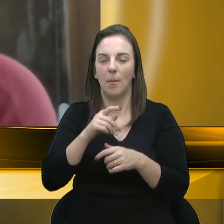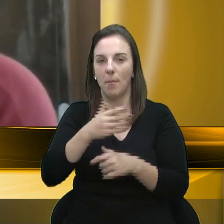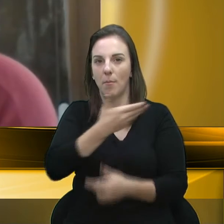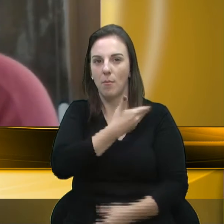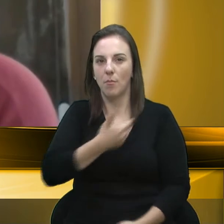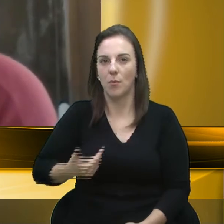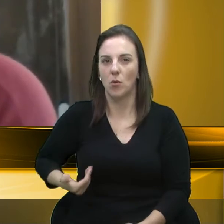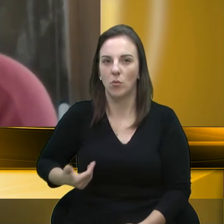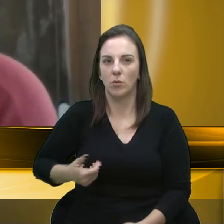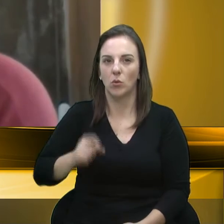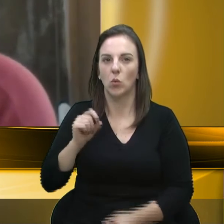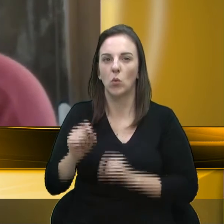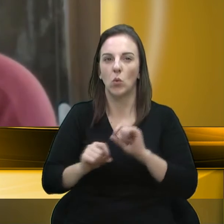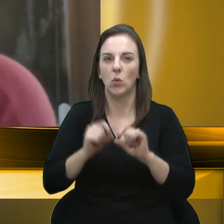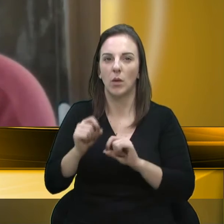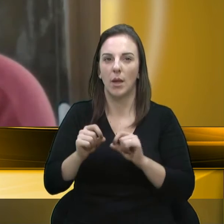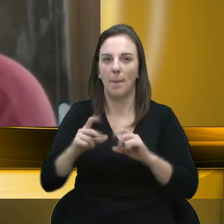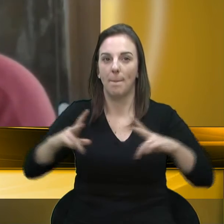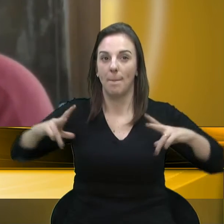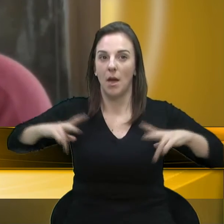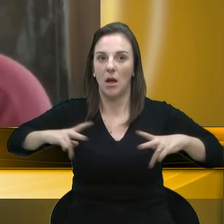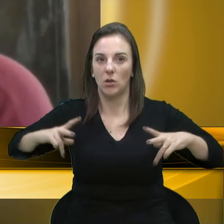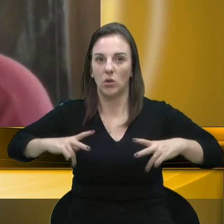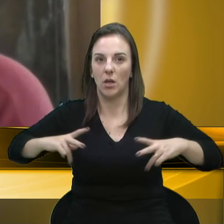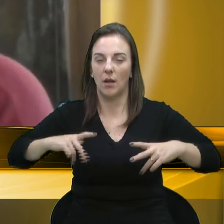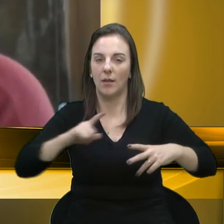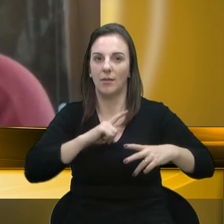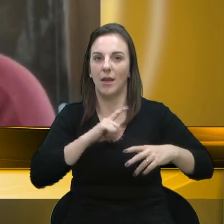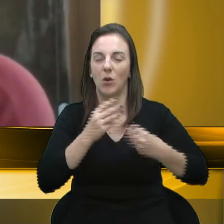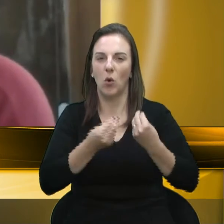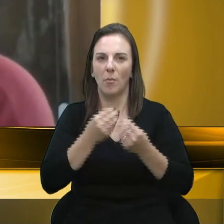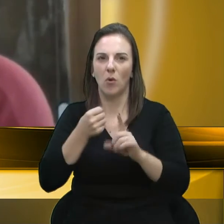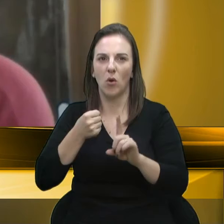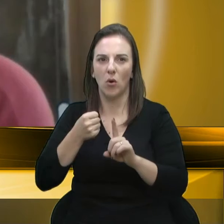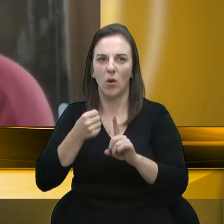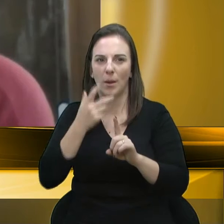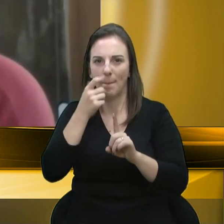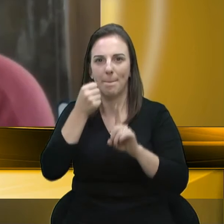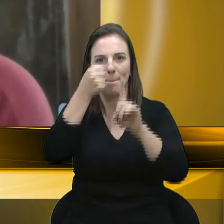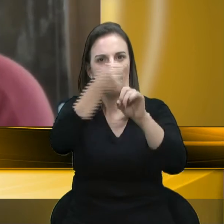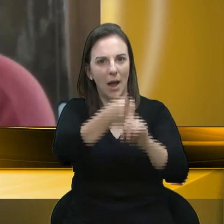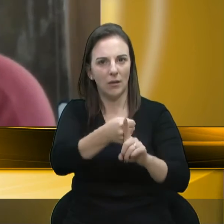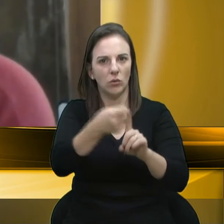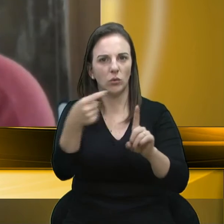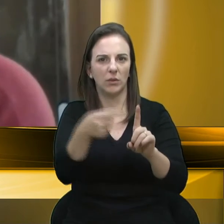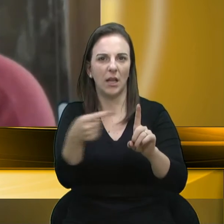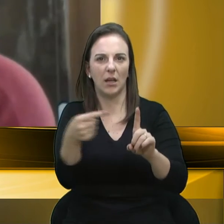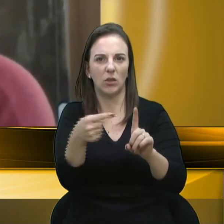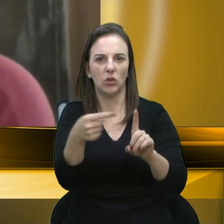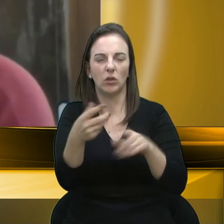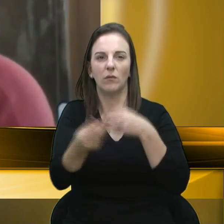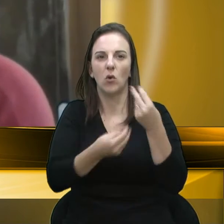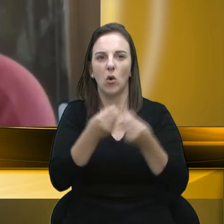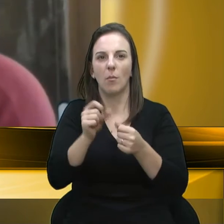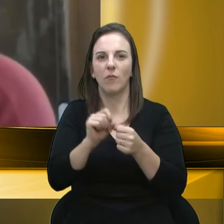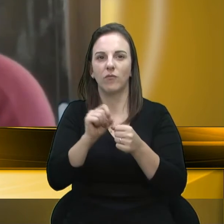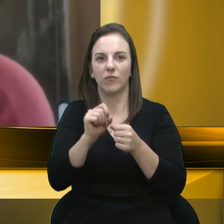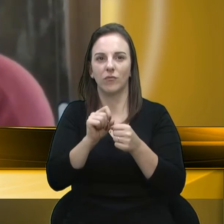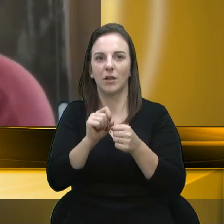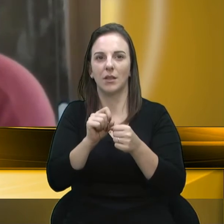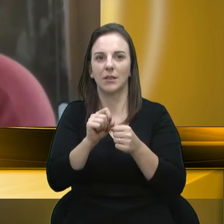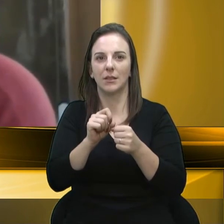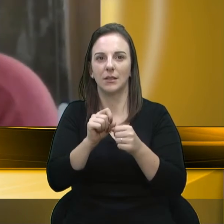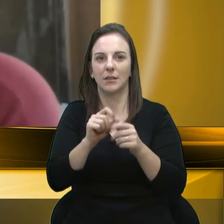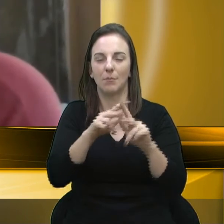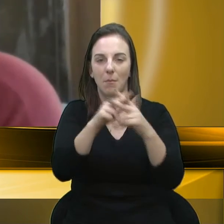para pequenos empreendedores, durante um choque negativo, foi bem sucedida na manutenção de emprego,